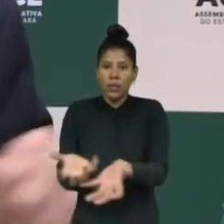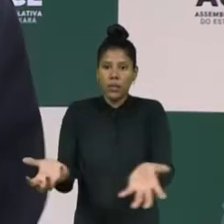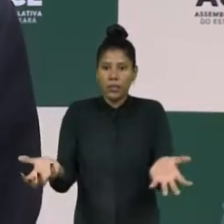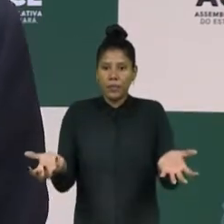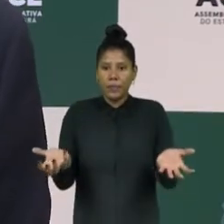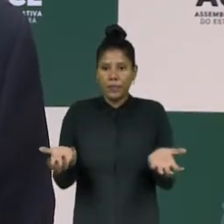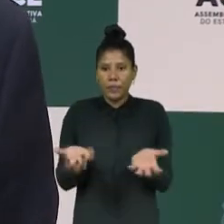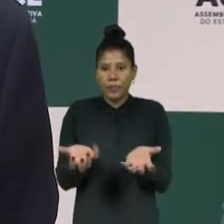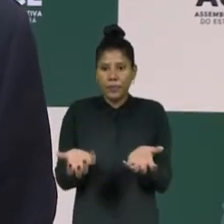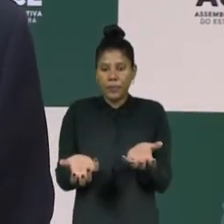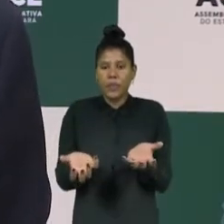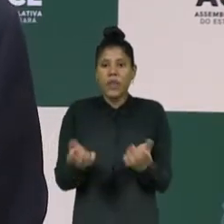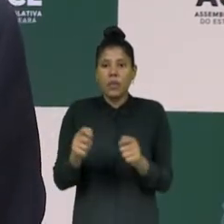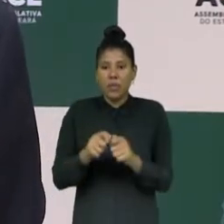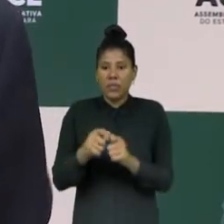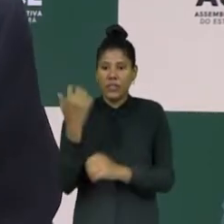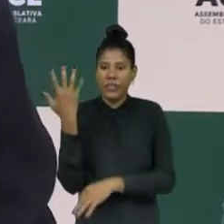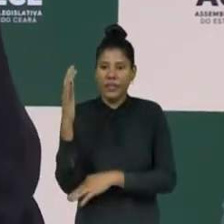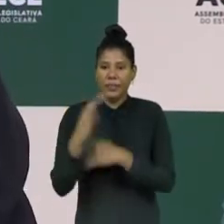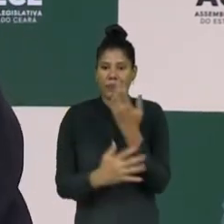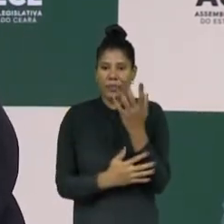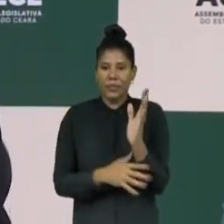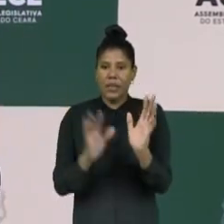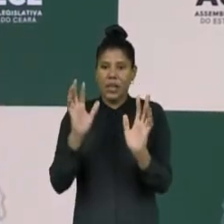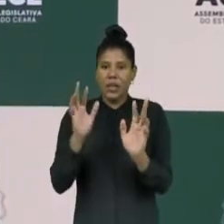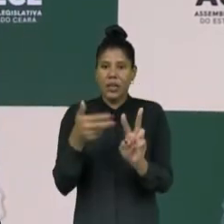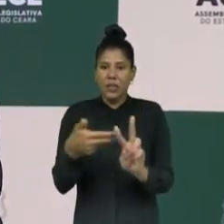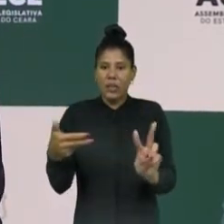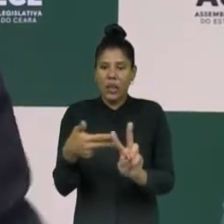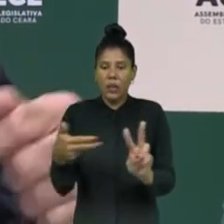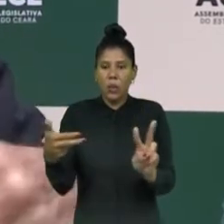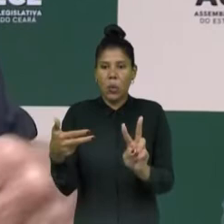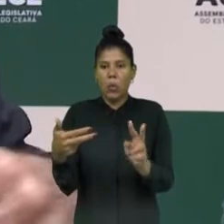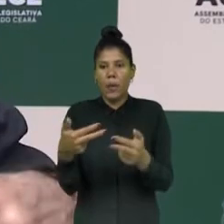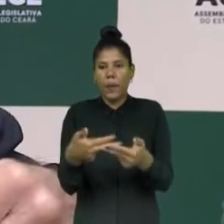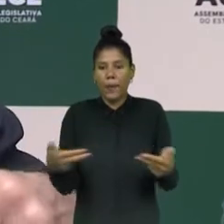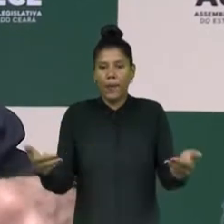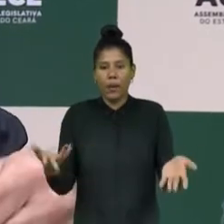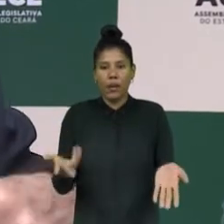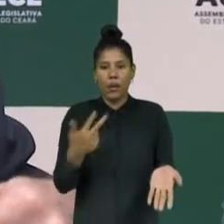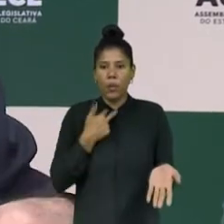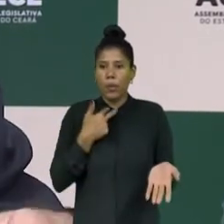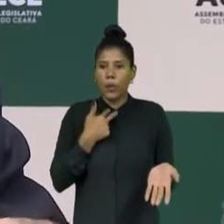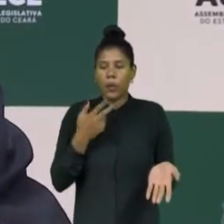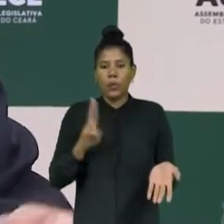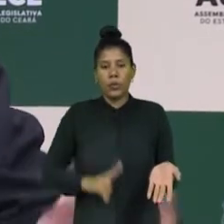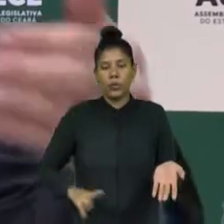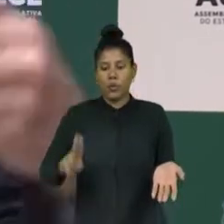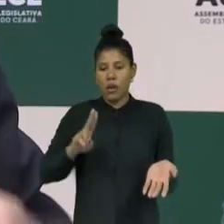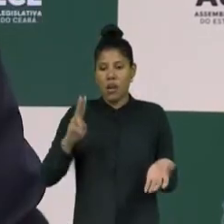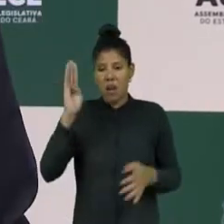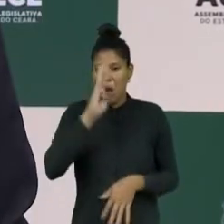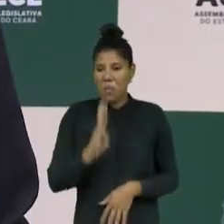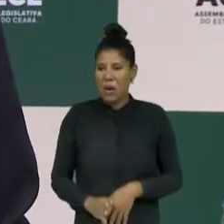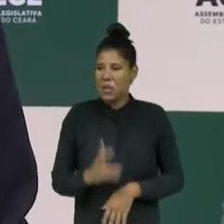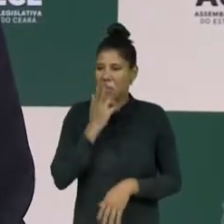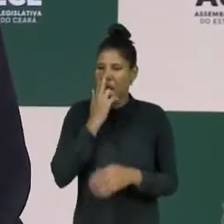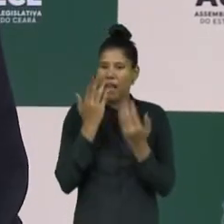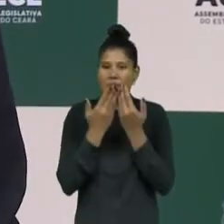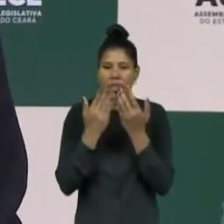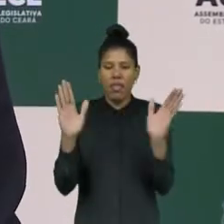em países europeus, em América do Norte. E o Brasil termina se